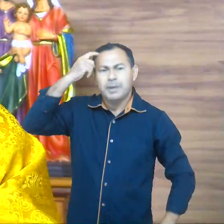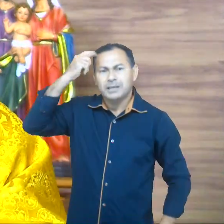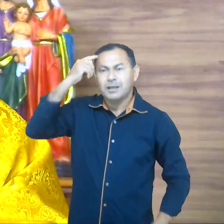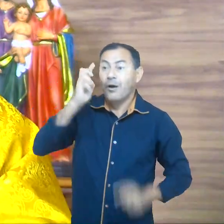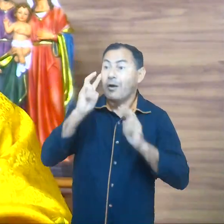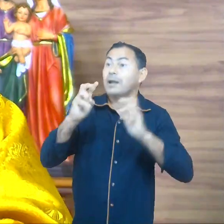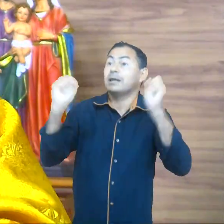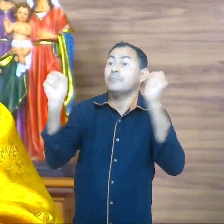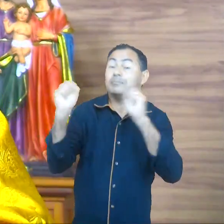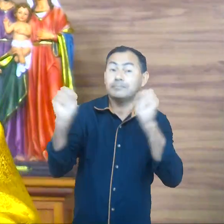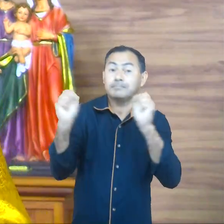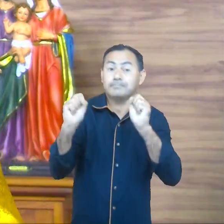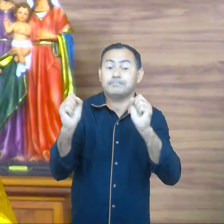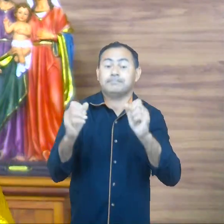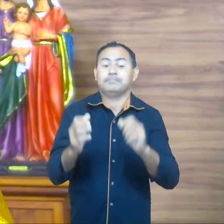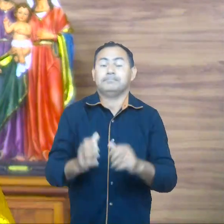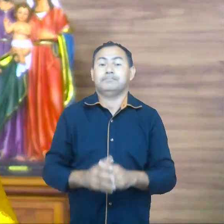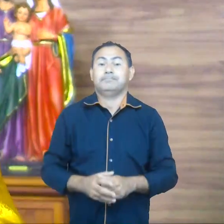que maravilha,